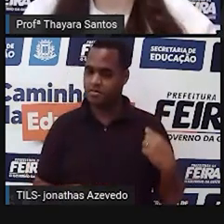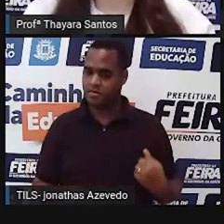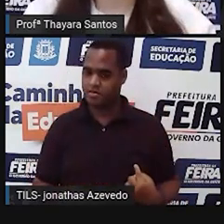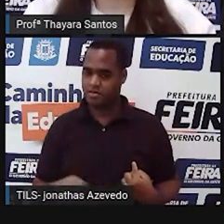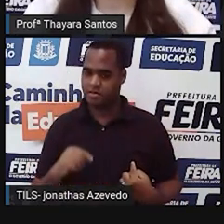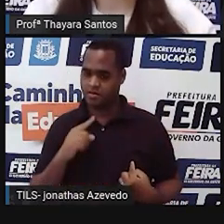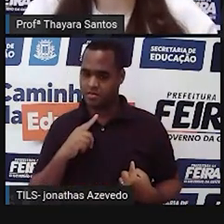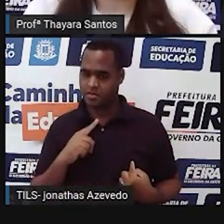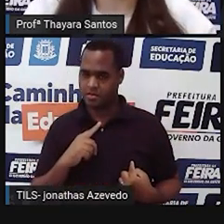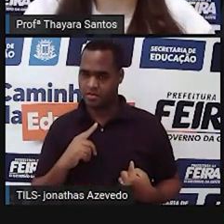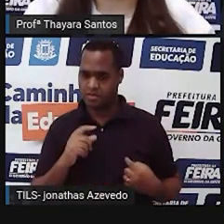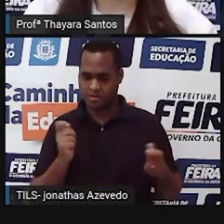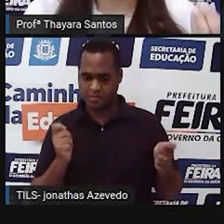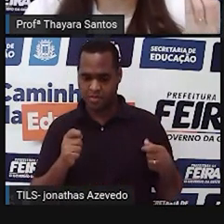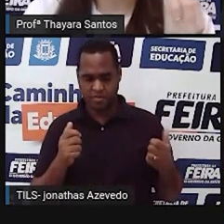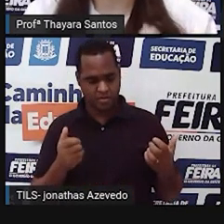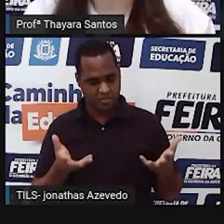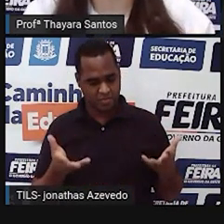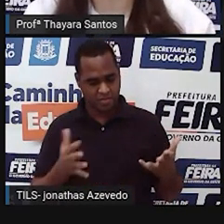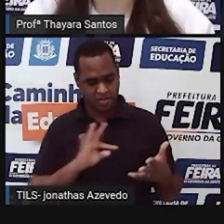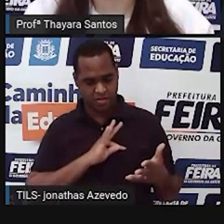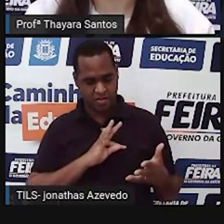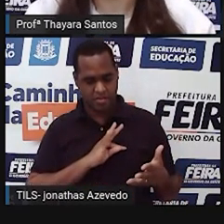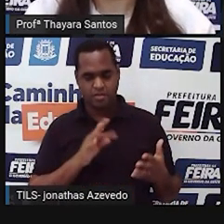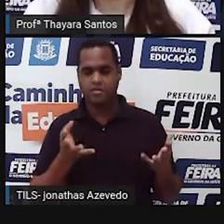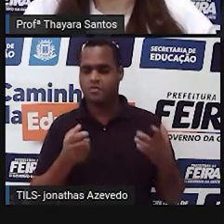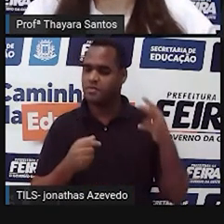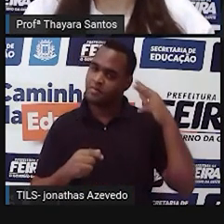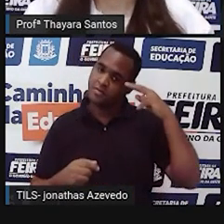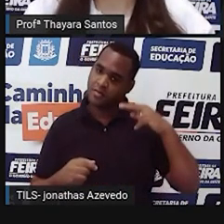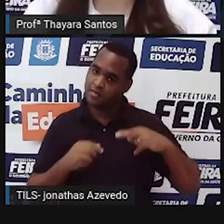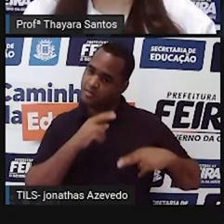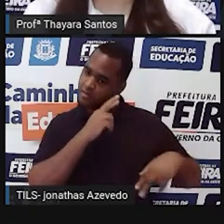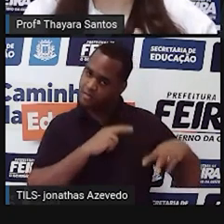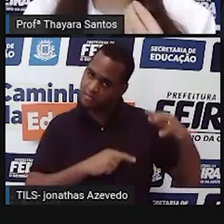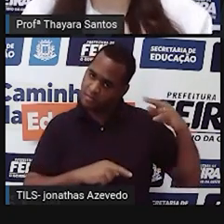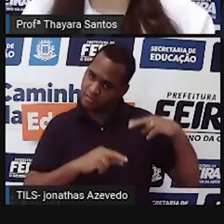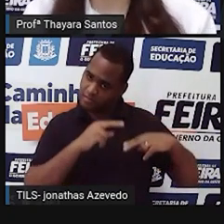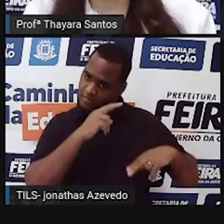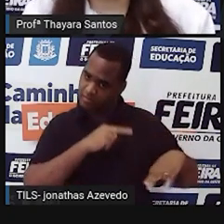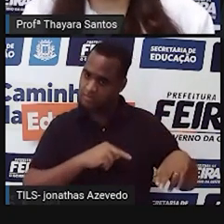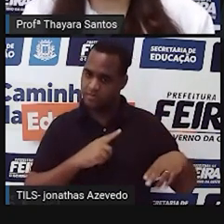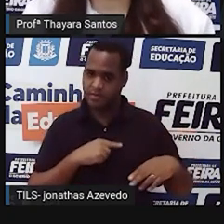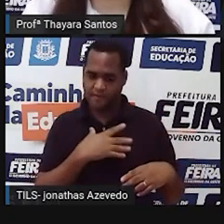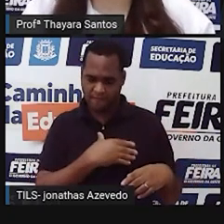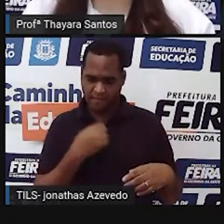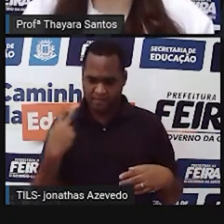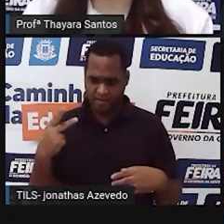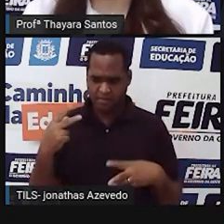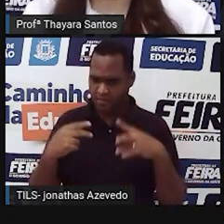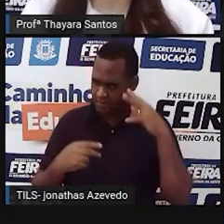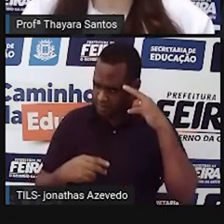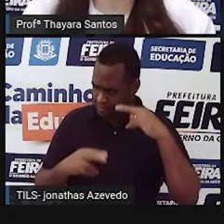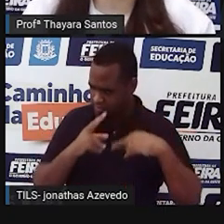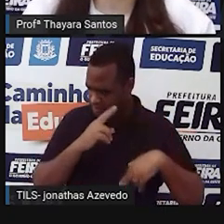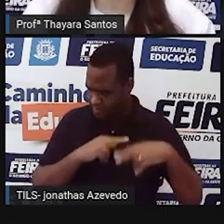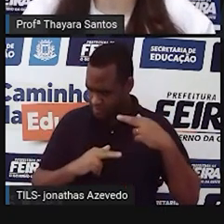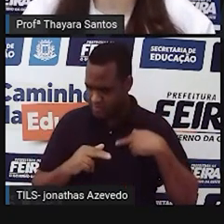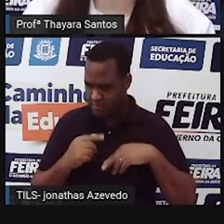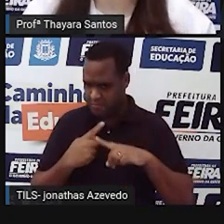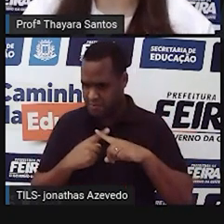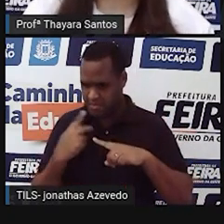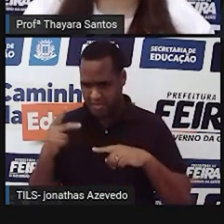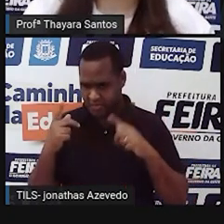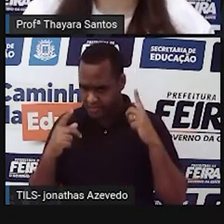lá e faz alguma técnica para deixar o cabelo liso. Isso, os filhos dela vão nascer com o cabelo liso porque ela fez